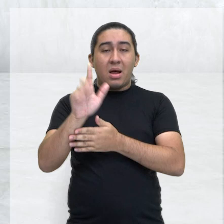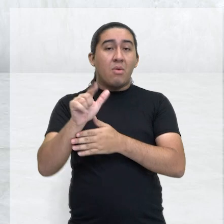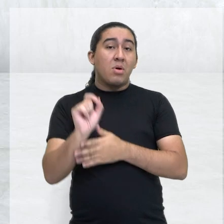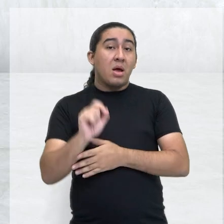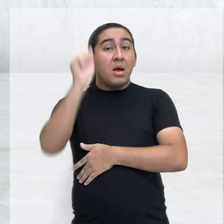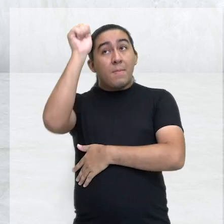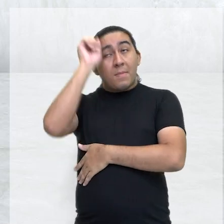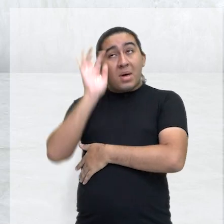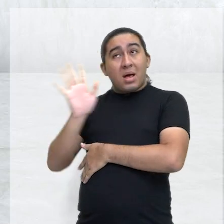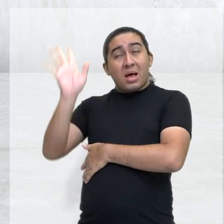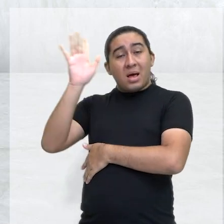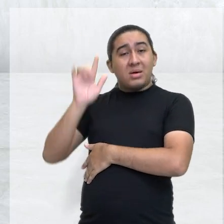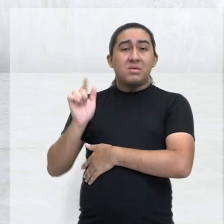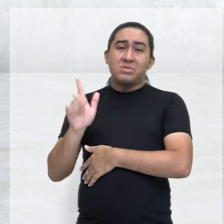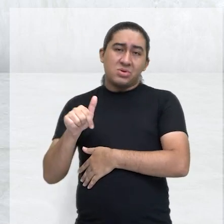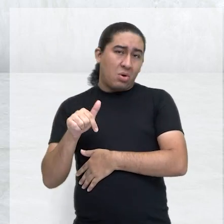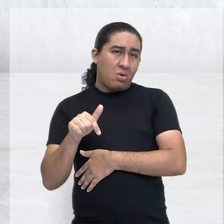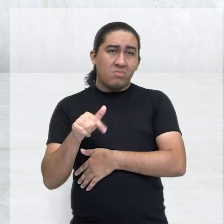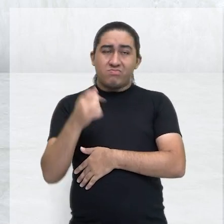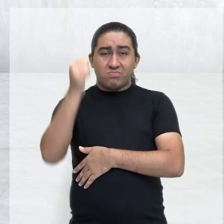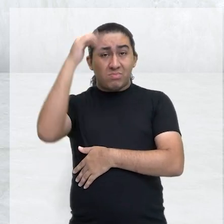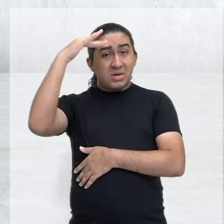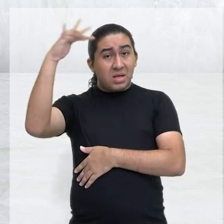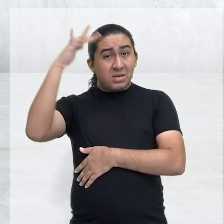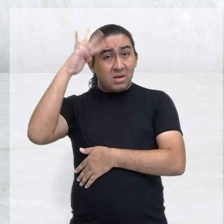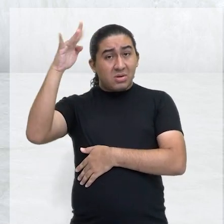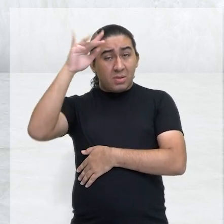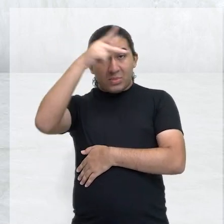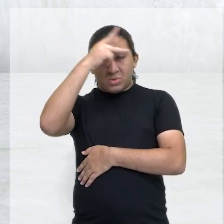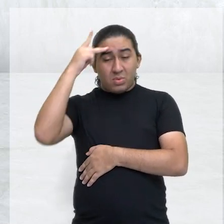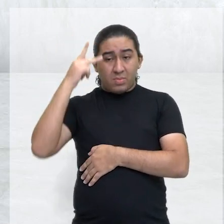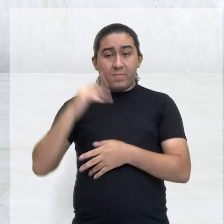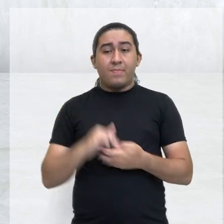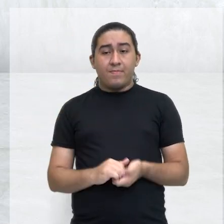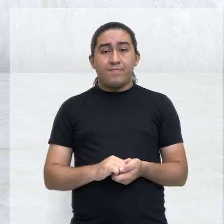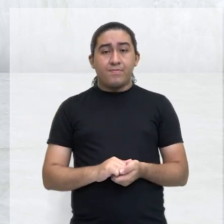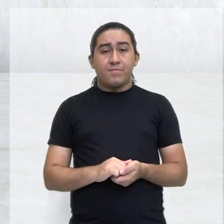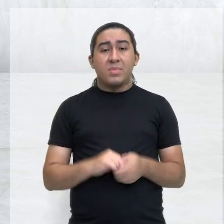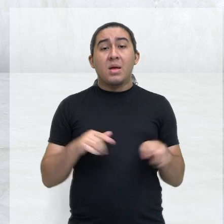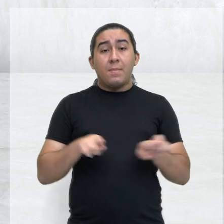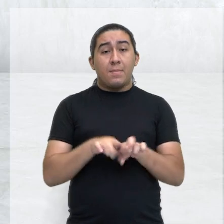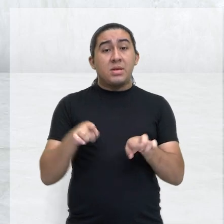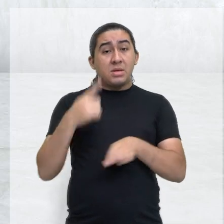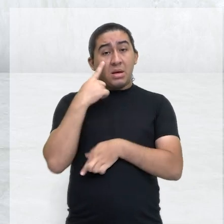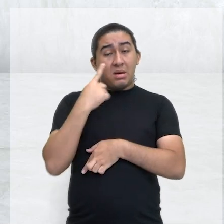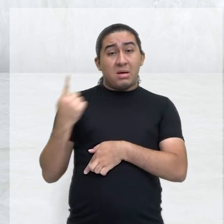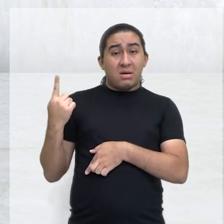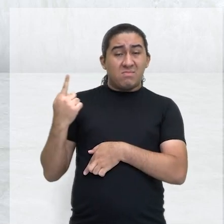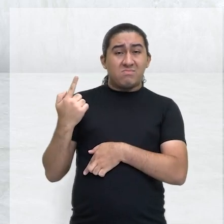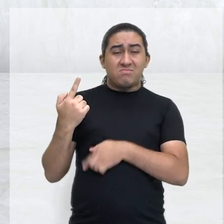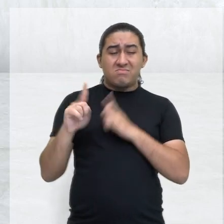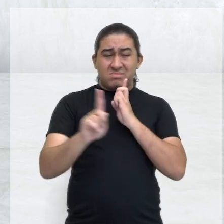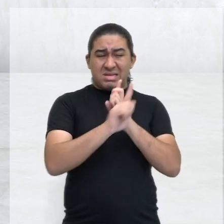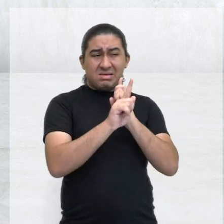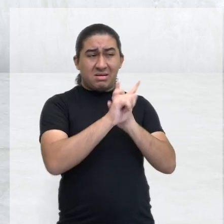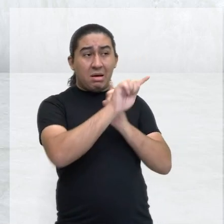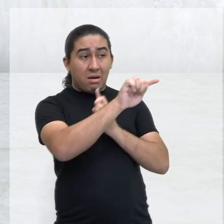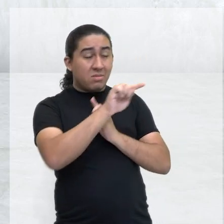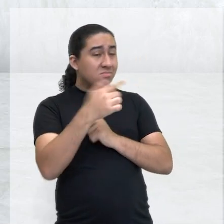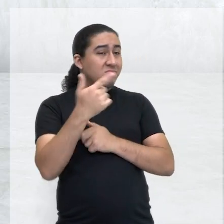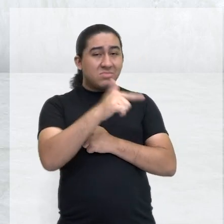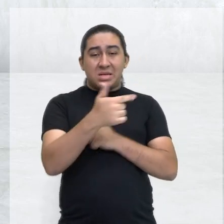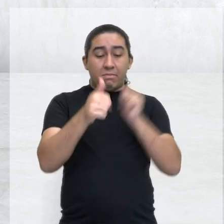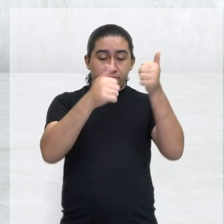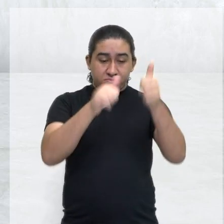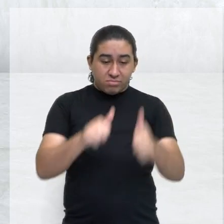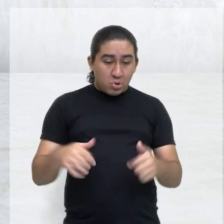são figurativos, tá? Que eu vejo no meu cotidiano, no meu mundo imaginário também. Mas aqui eu não vou reconhecer